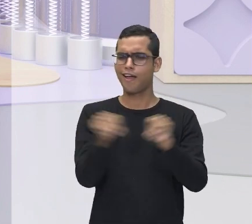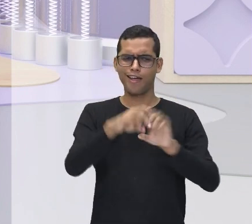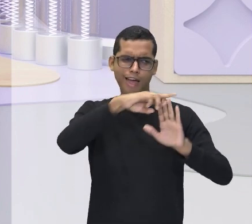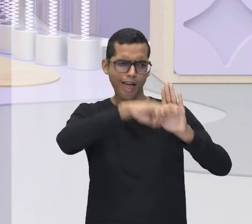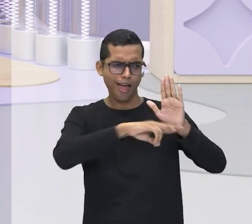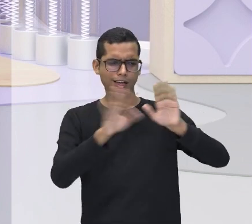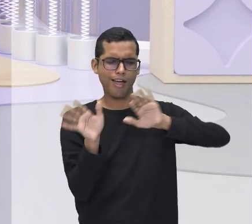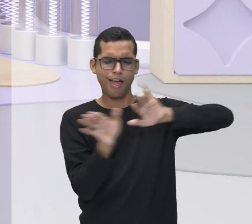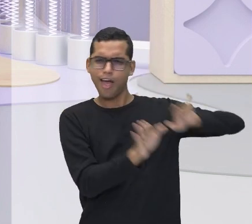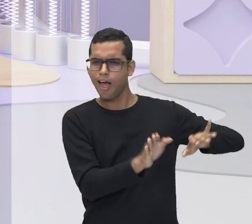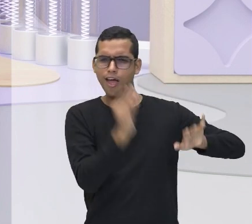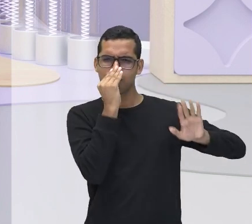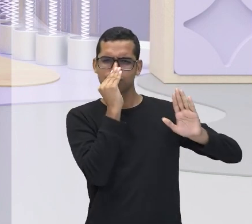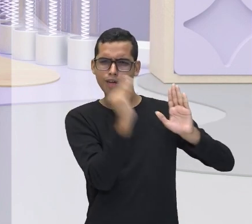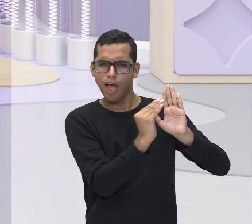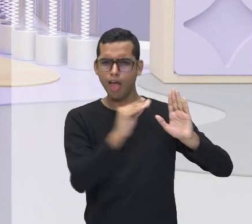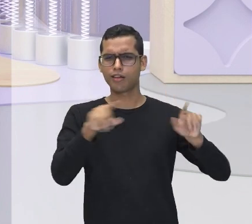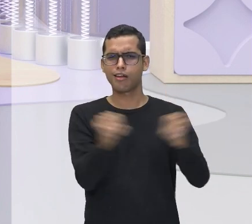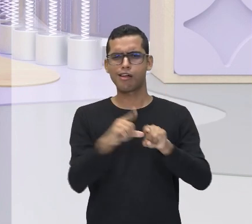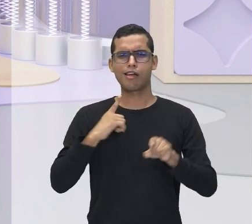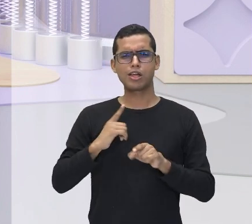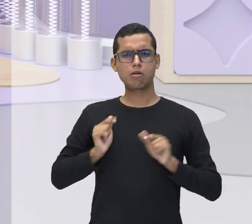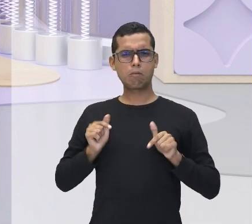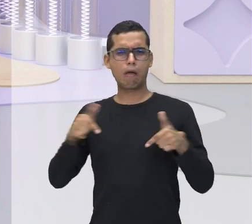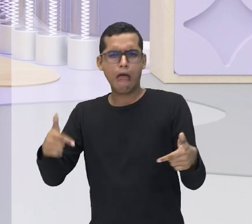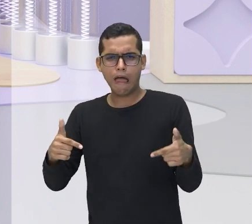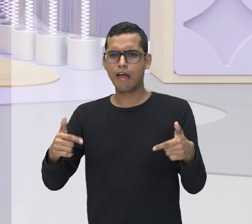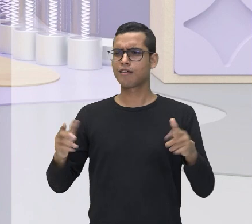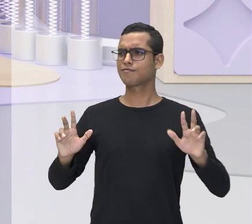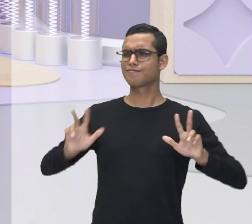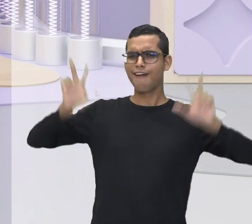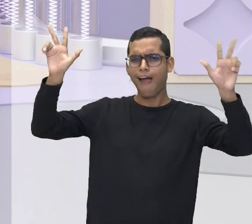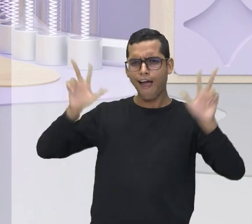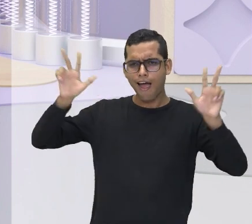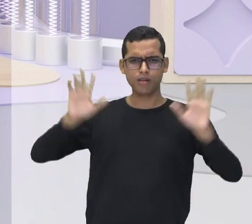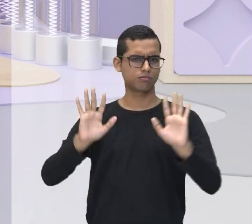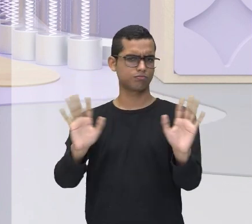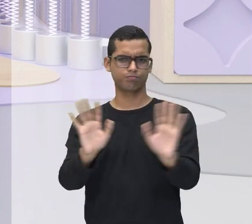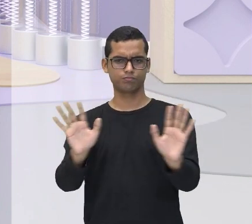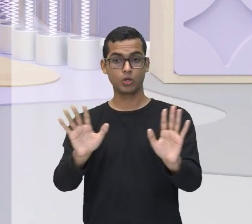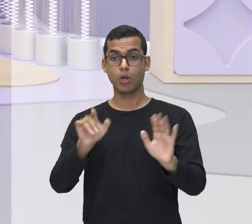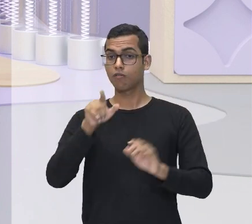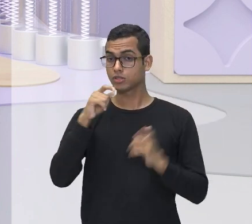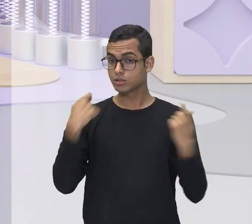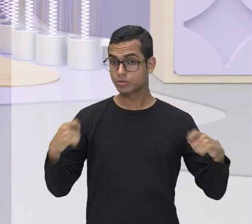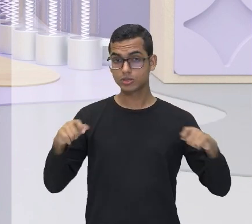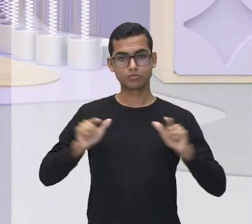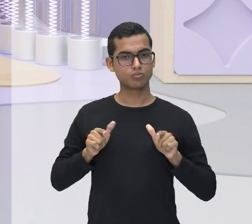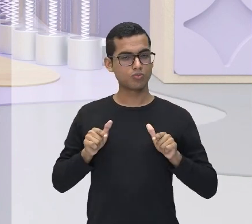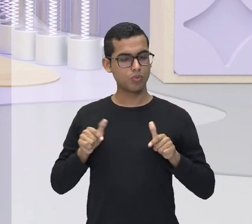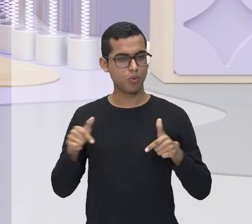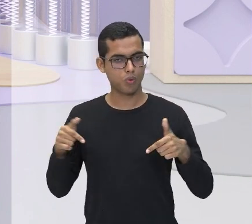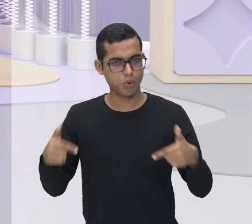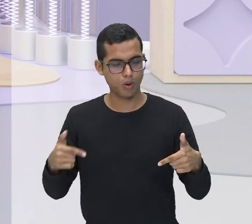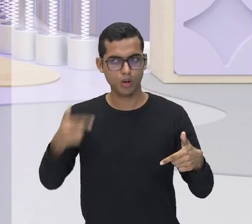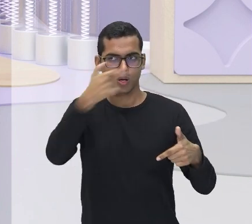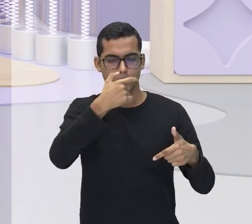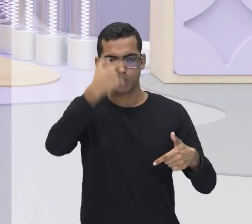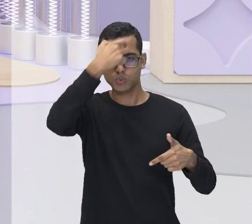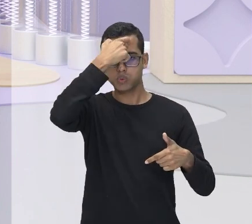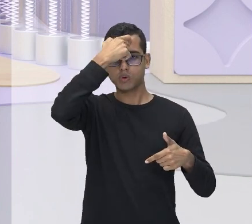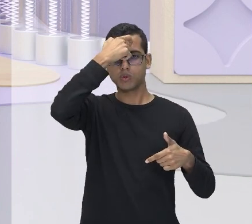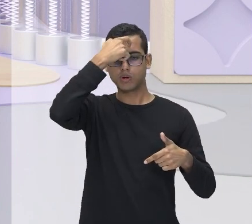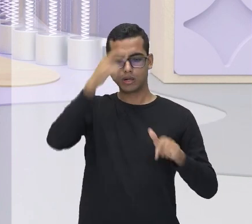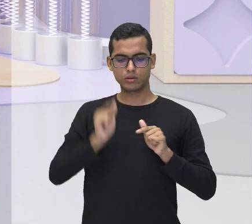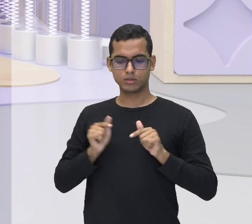pelo contrário, é você agir tendo consciência de que tudo que você faz tem uma